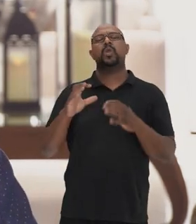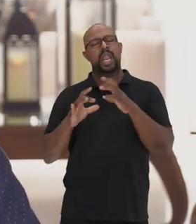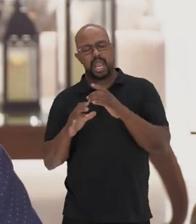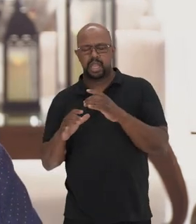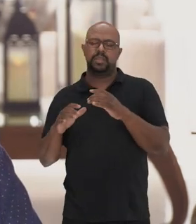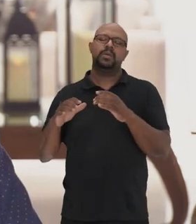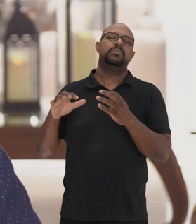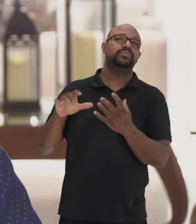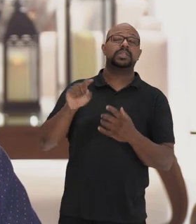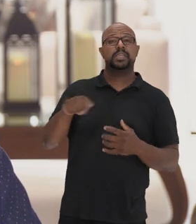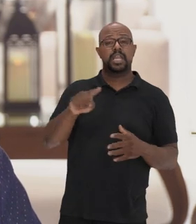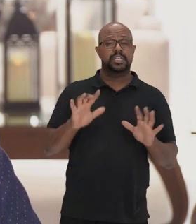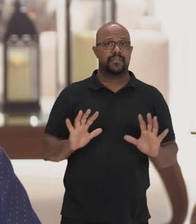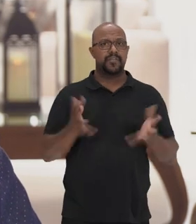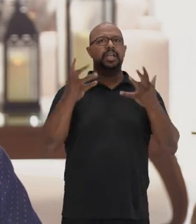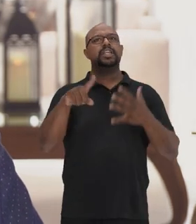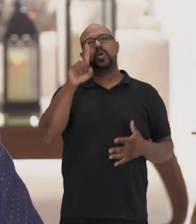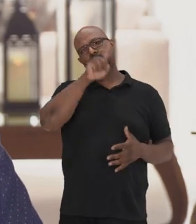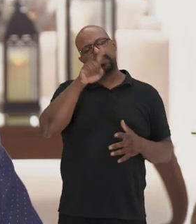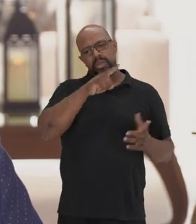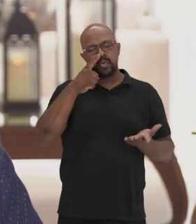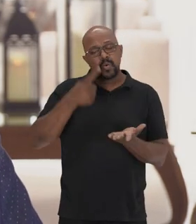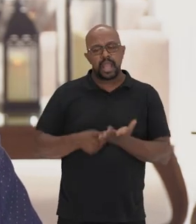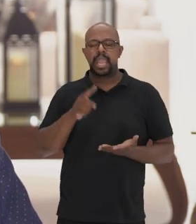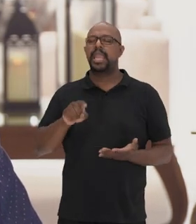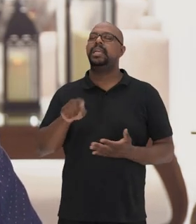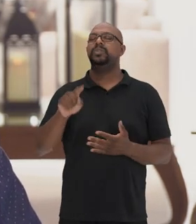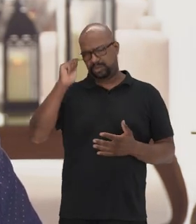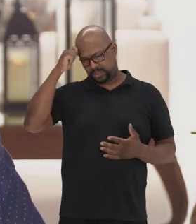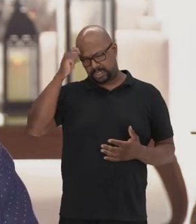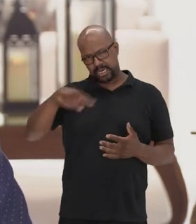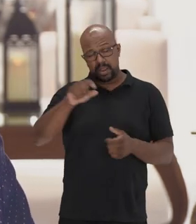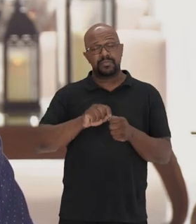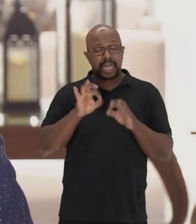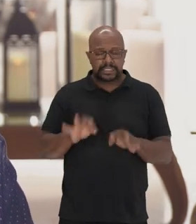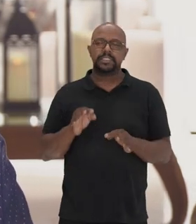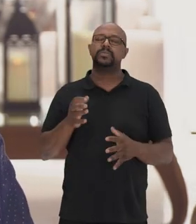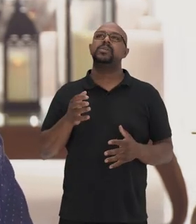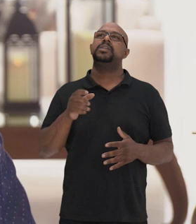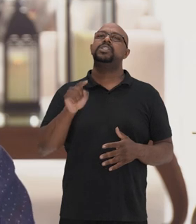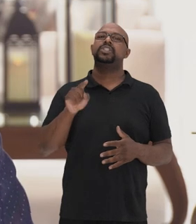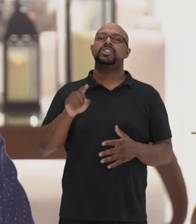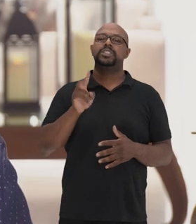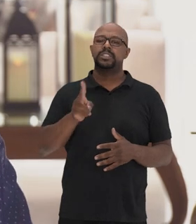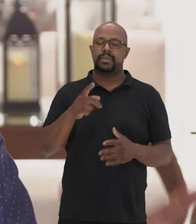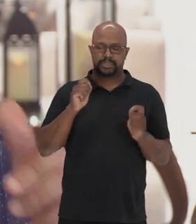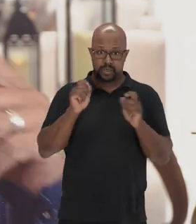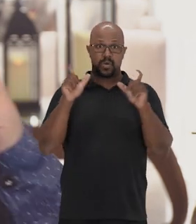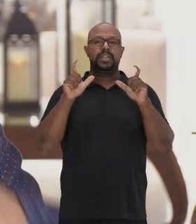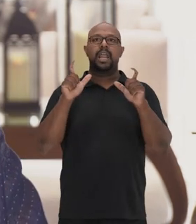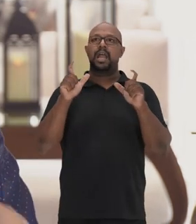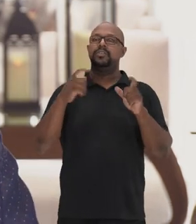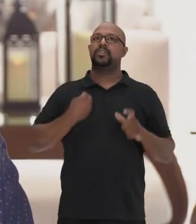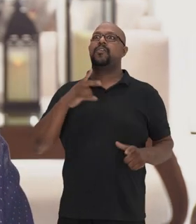e tudo mais que essas festas aos domingos eles os negros faziam questão de estarem sempre acordados